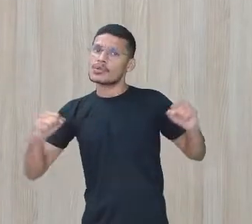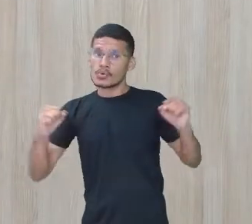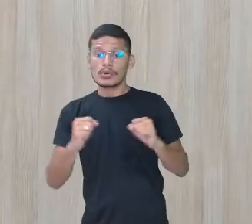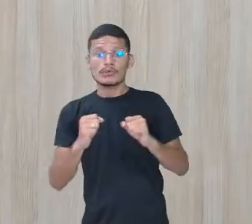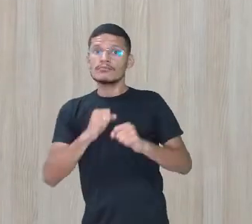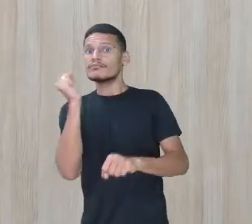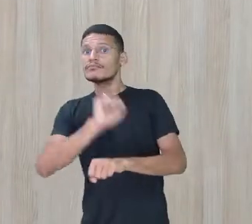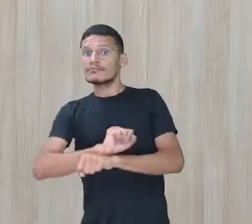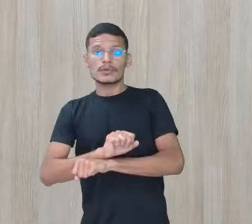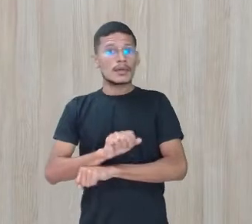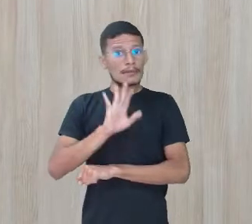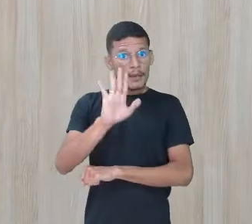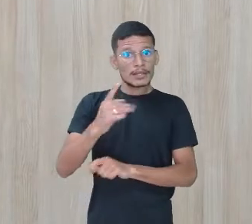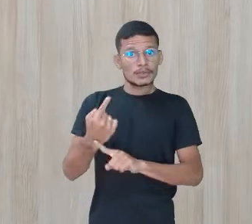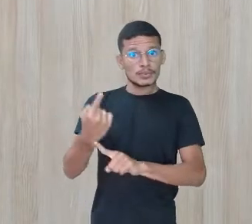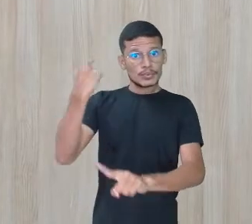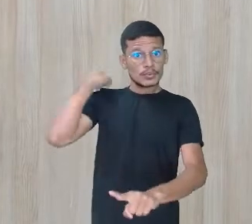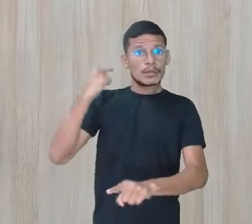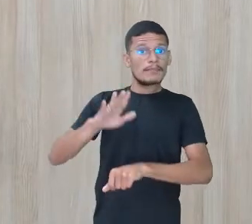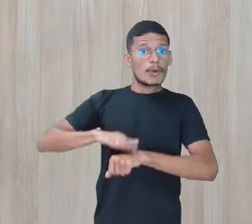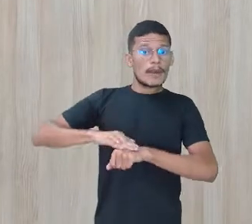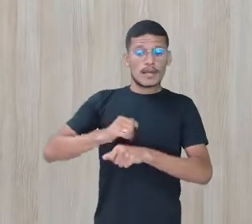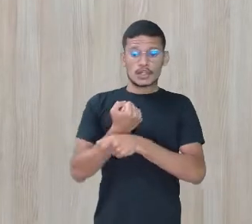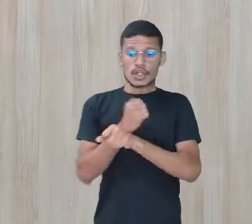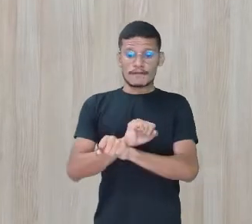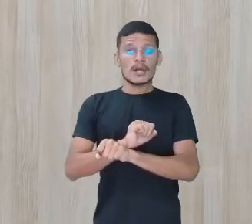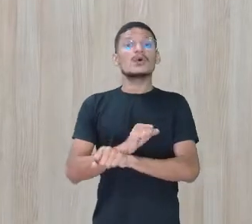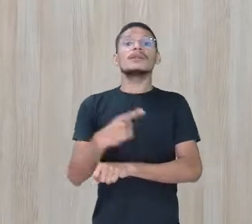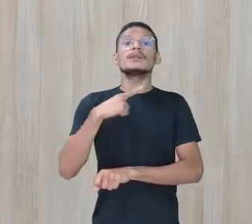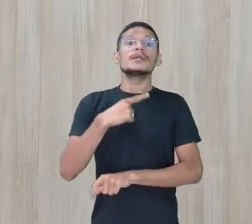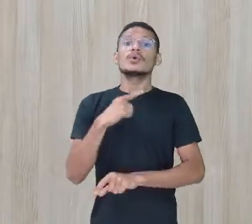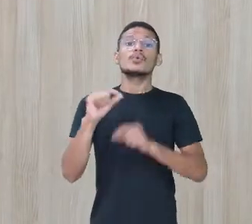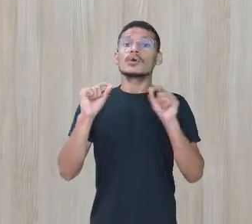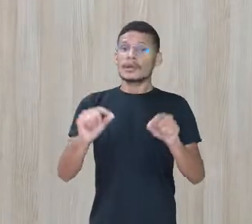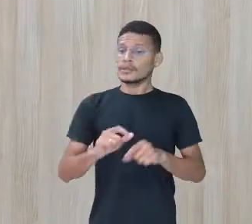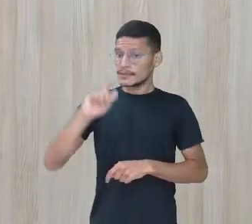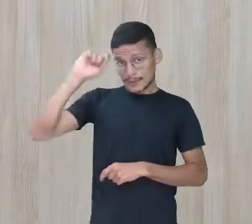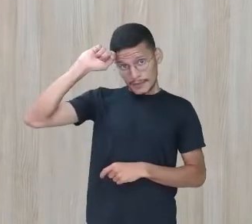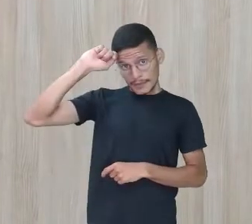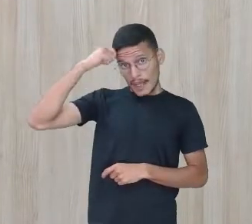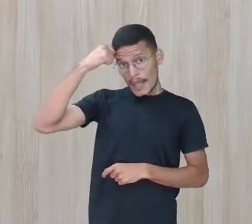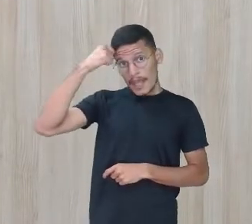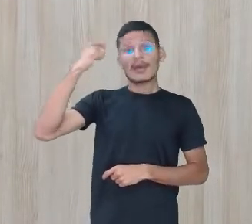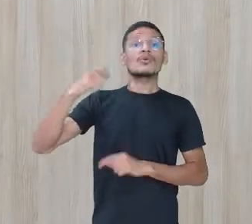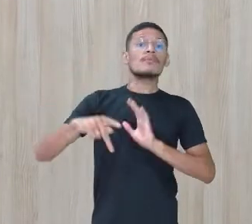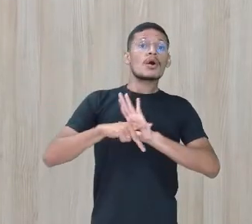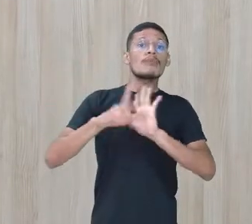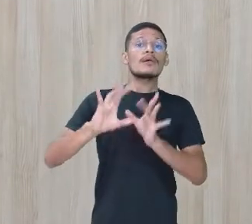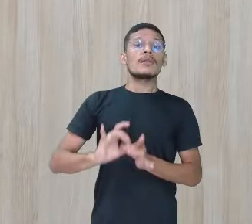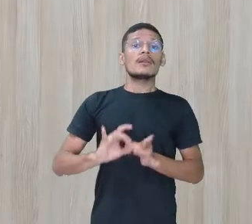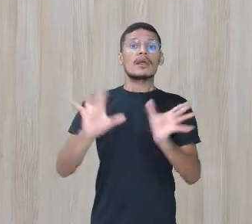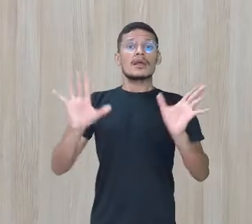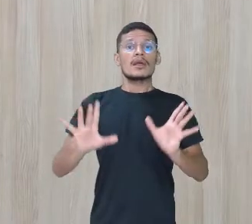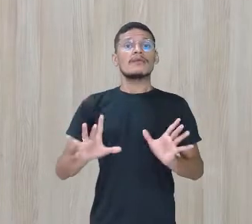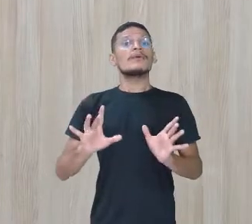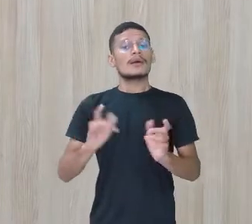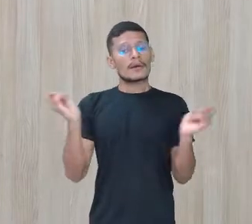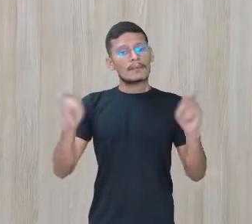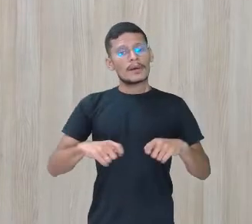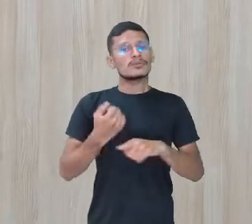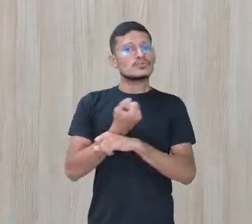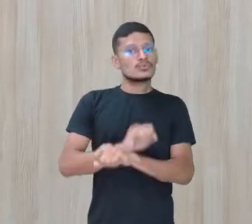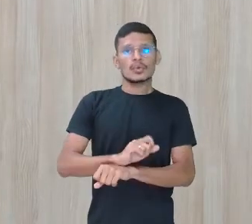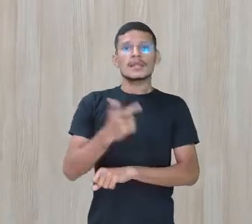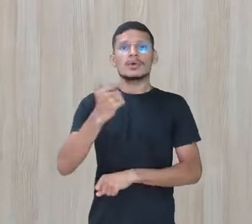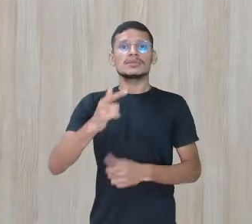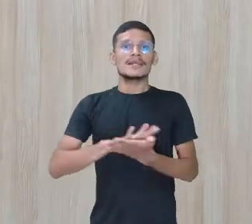da nossa história, né, se a gente remonta desde a escravidão, em que os negros livres, libertos ou escravizados não tinham